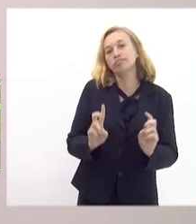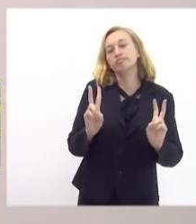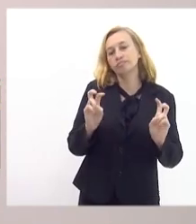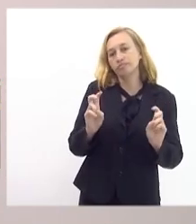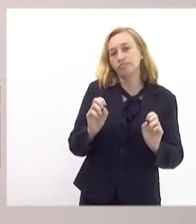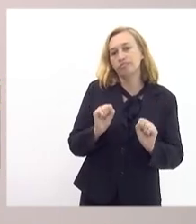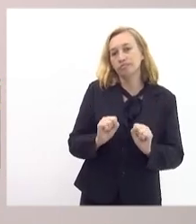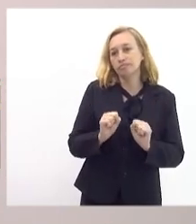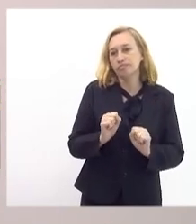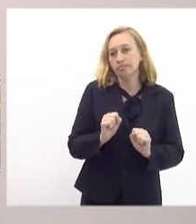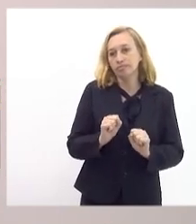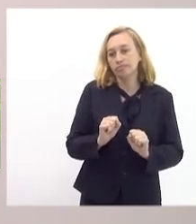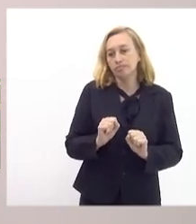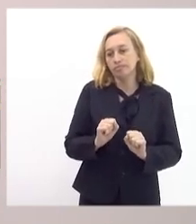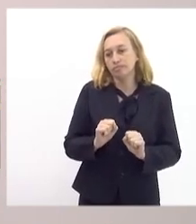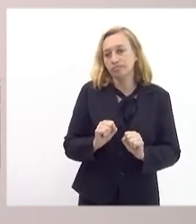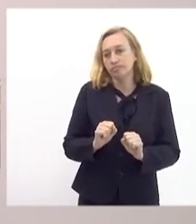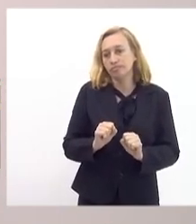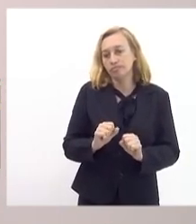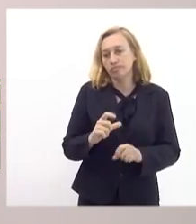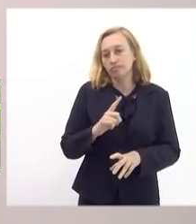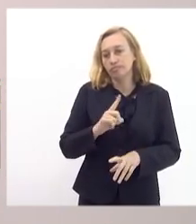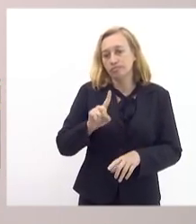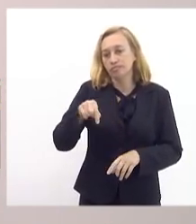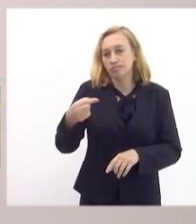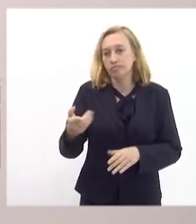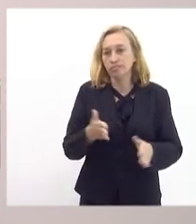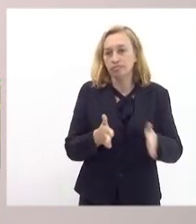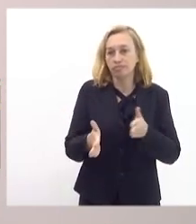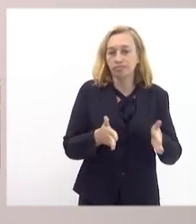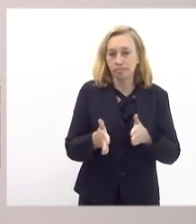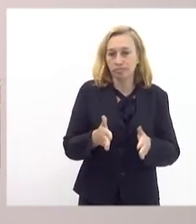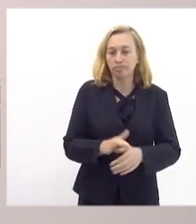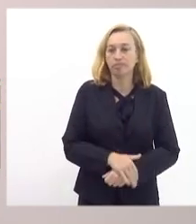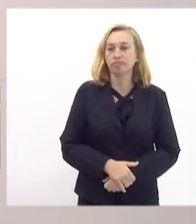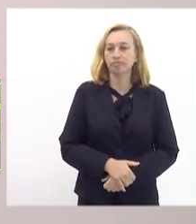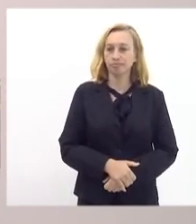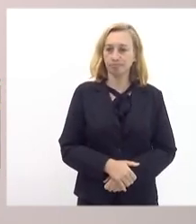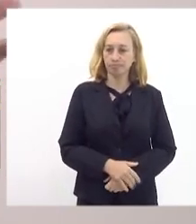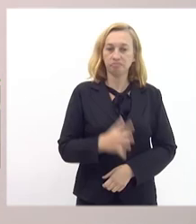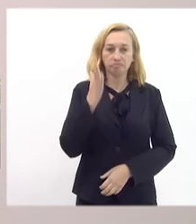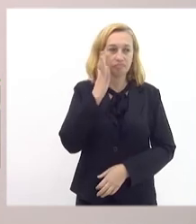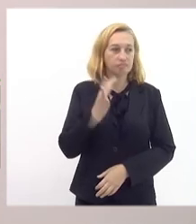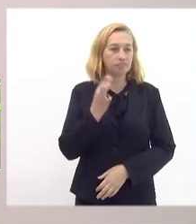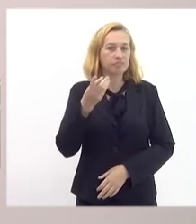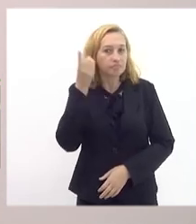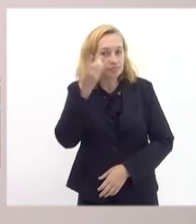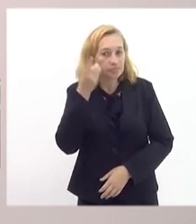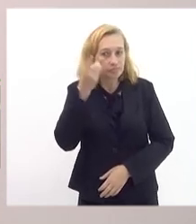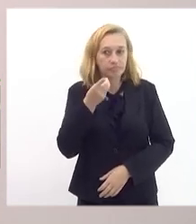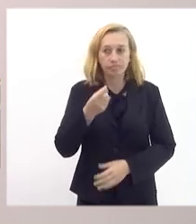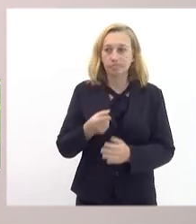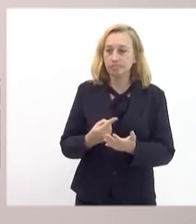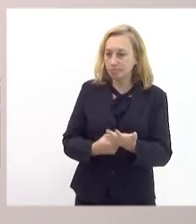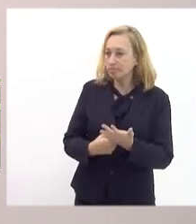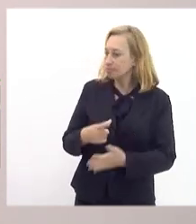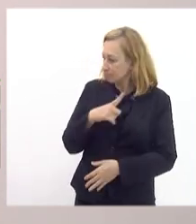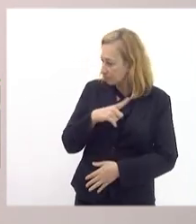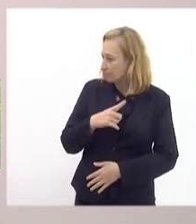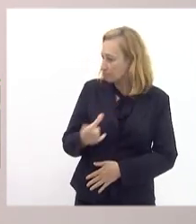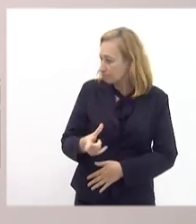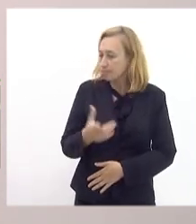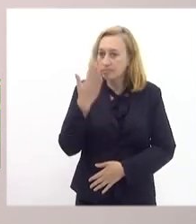vá para se enfrentar os outros os próximos períodos secos eu não sei deputada é a contribuição que a gente tem